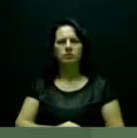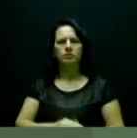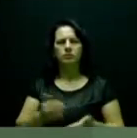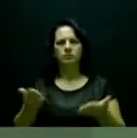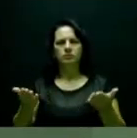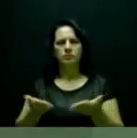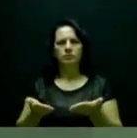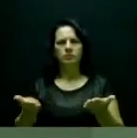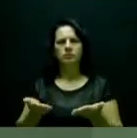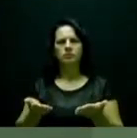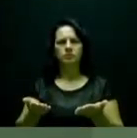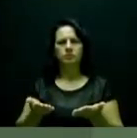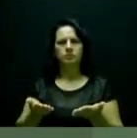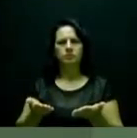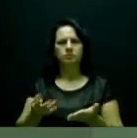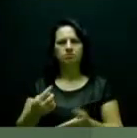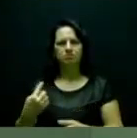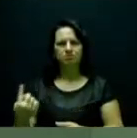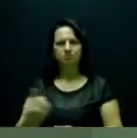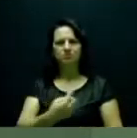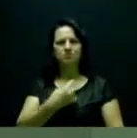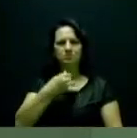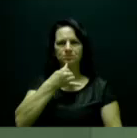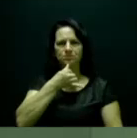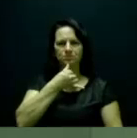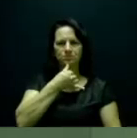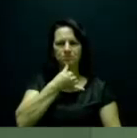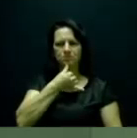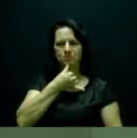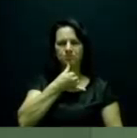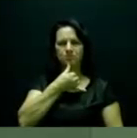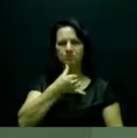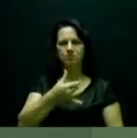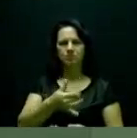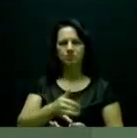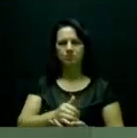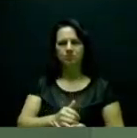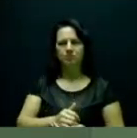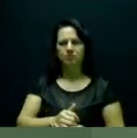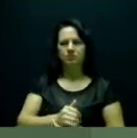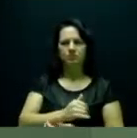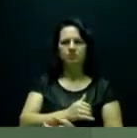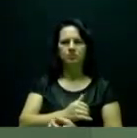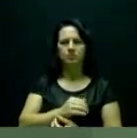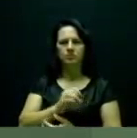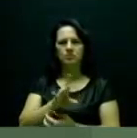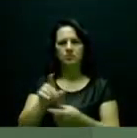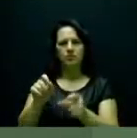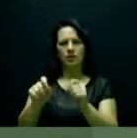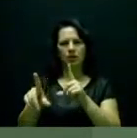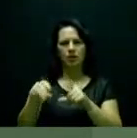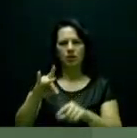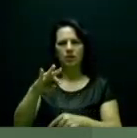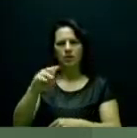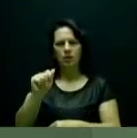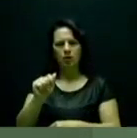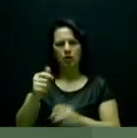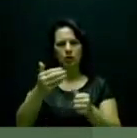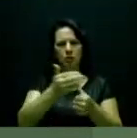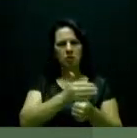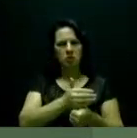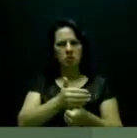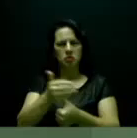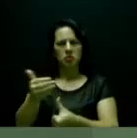Agora, o que a gente lamenta, quando a gente é apenas o alvo, se fosse um alvo de críticas ao exercício do mandato, eu